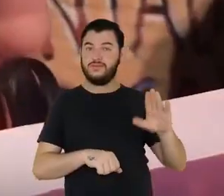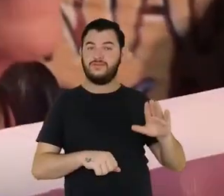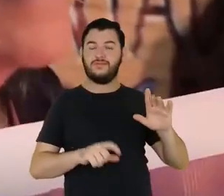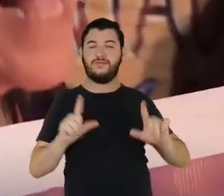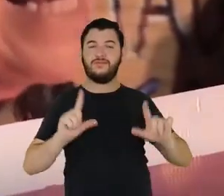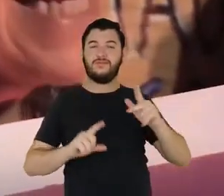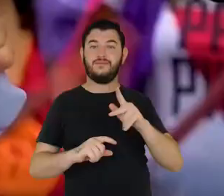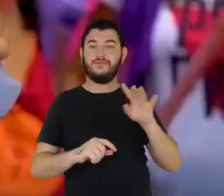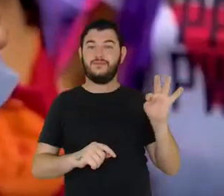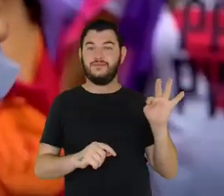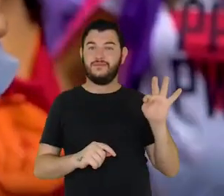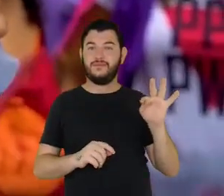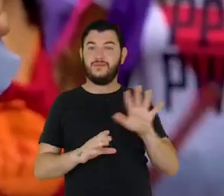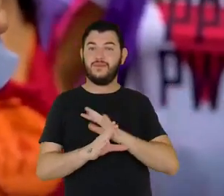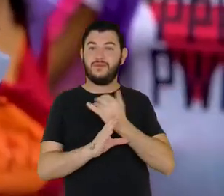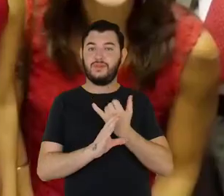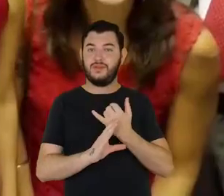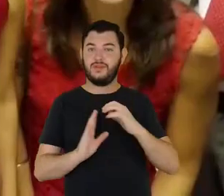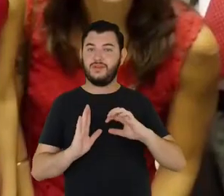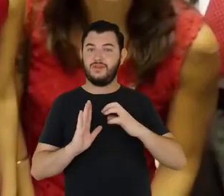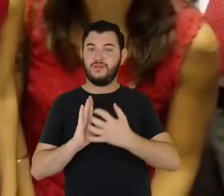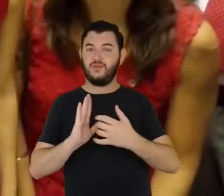mais elege mulheres no Brasil.